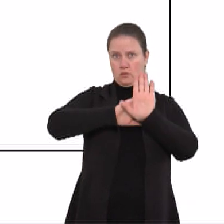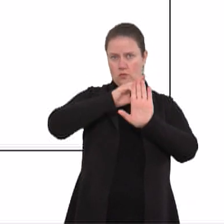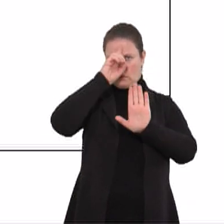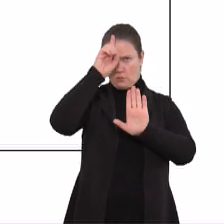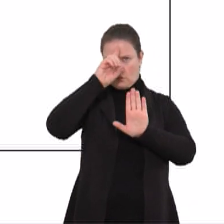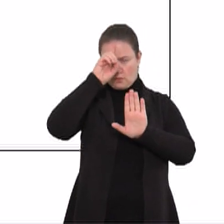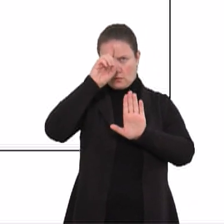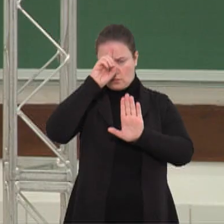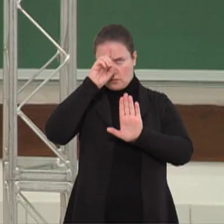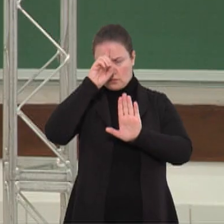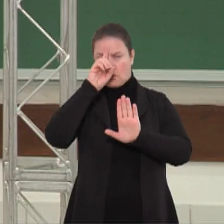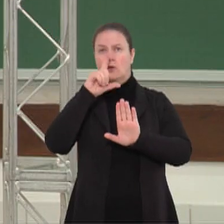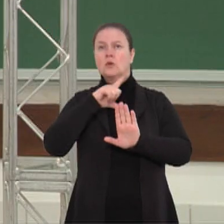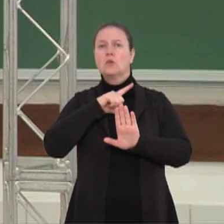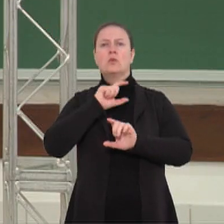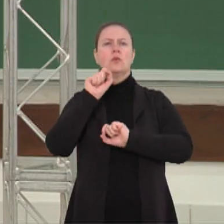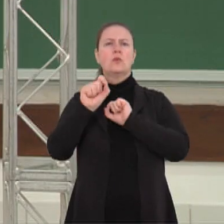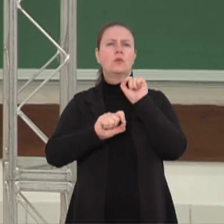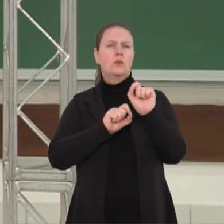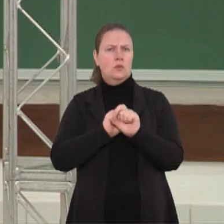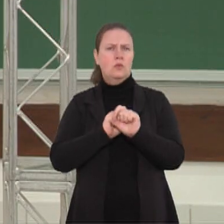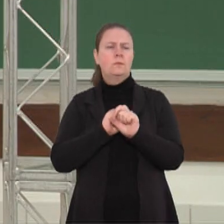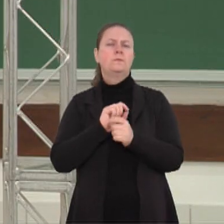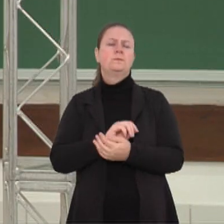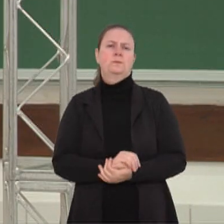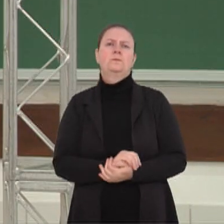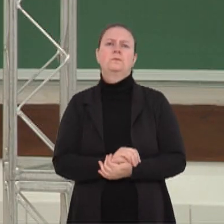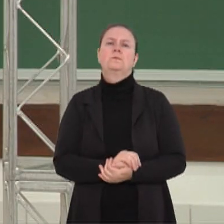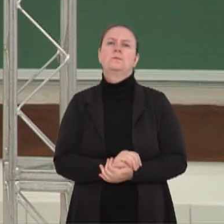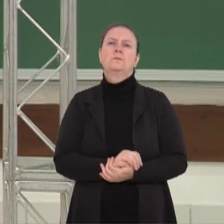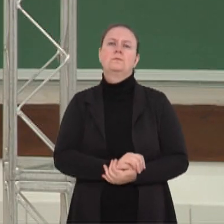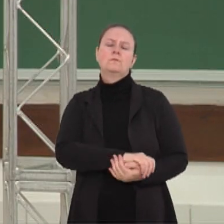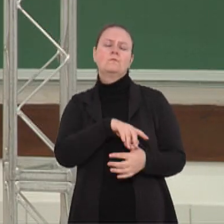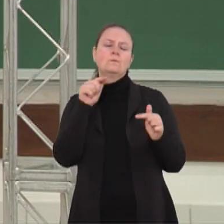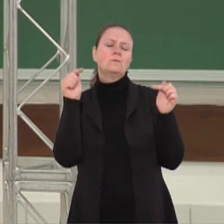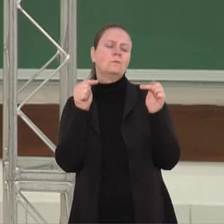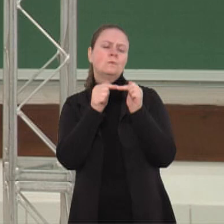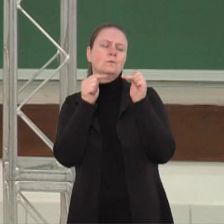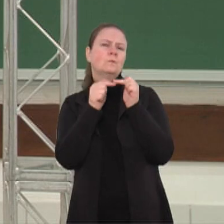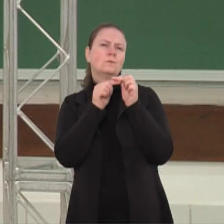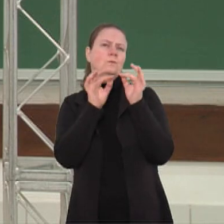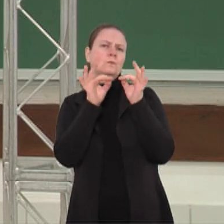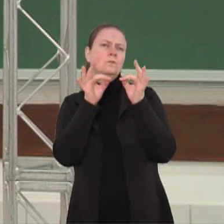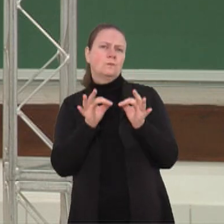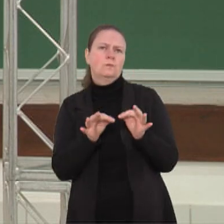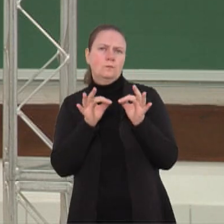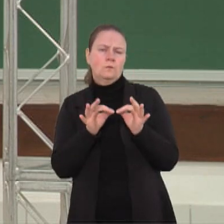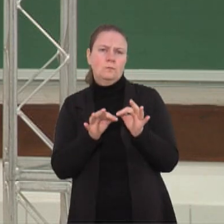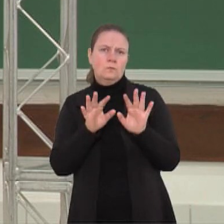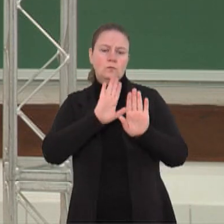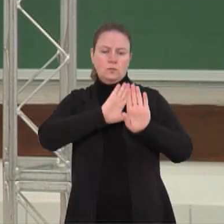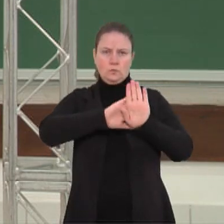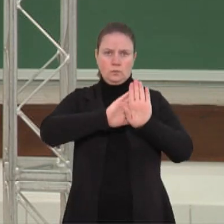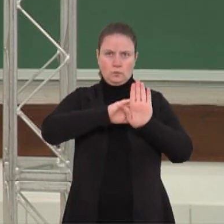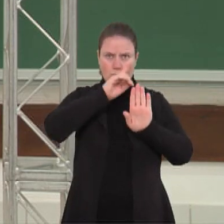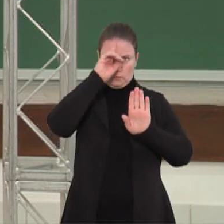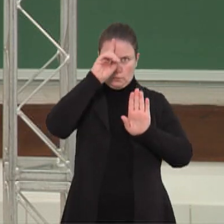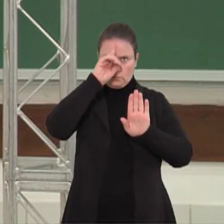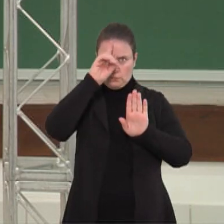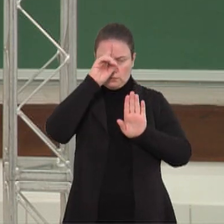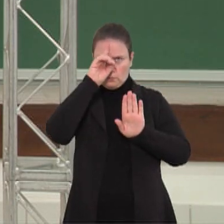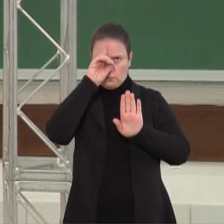O significado positivo da ideologia, ela está mais ligado a colocar a ideologia como algo que é